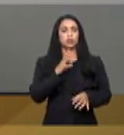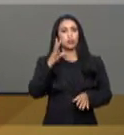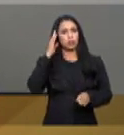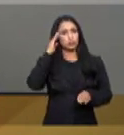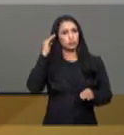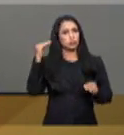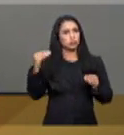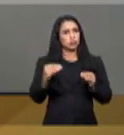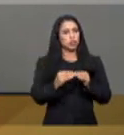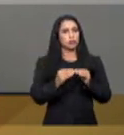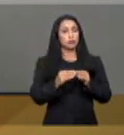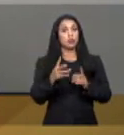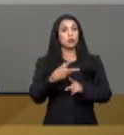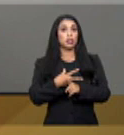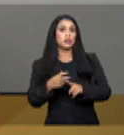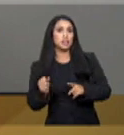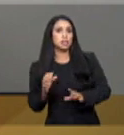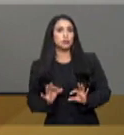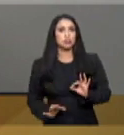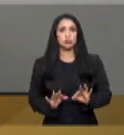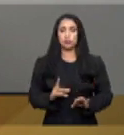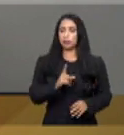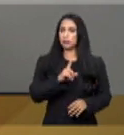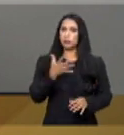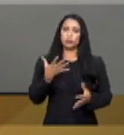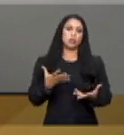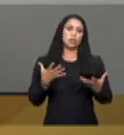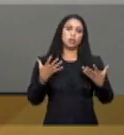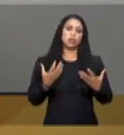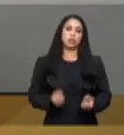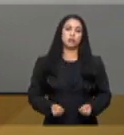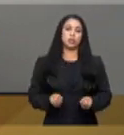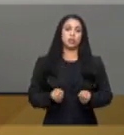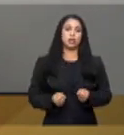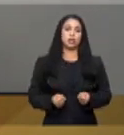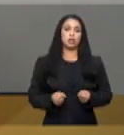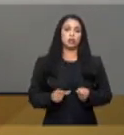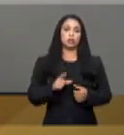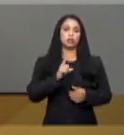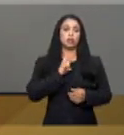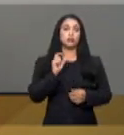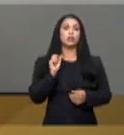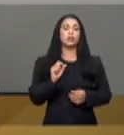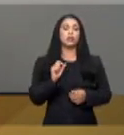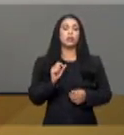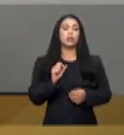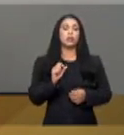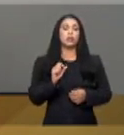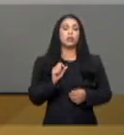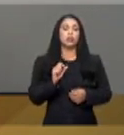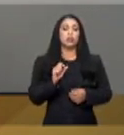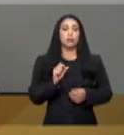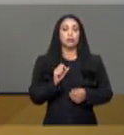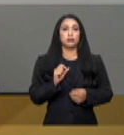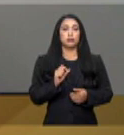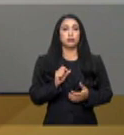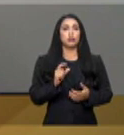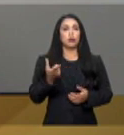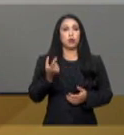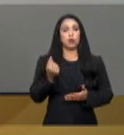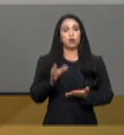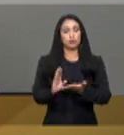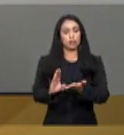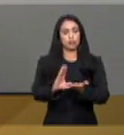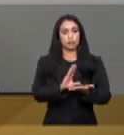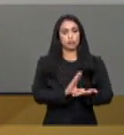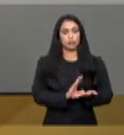vencedora neste julgamento não teria rejeitado, aspas, a incidência sobre o caso do conceito de receita bruta,